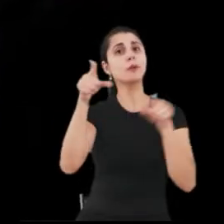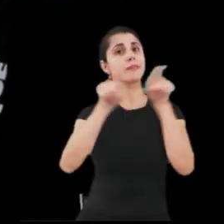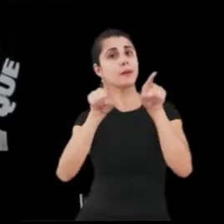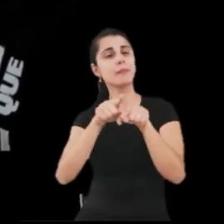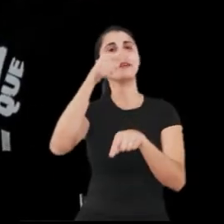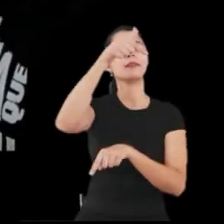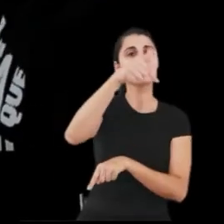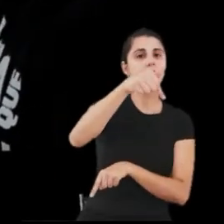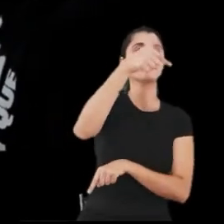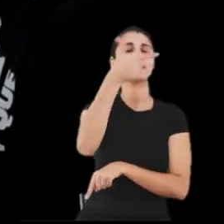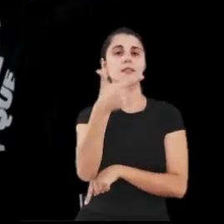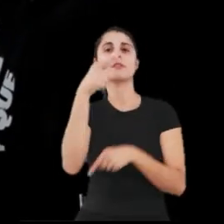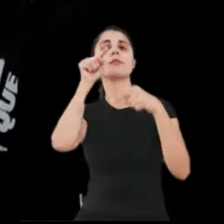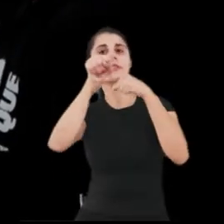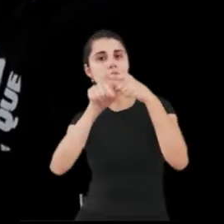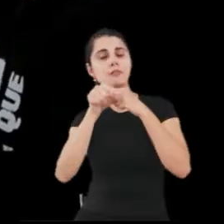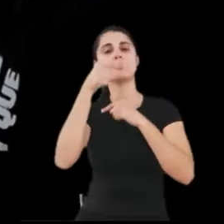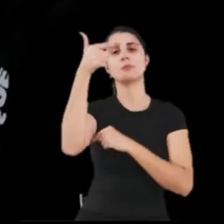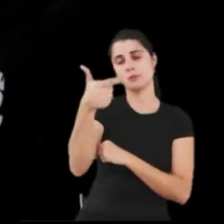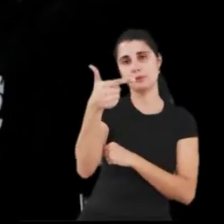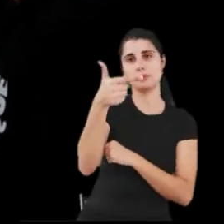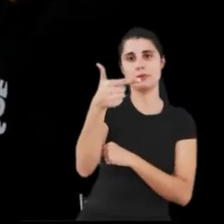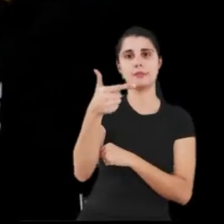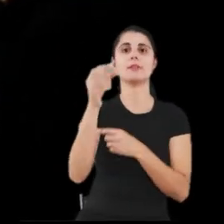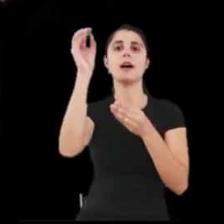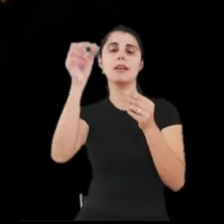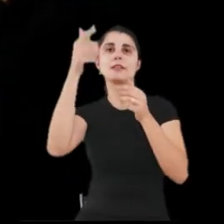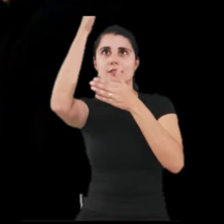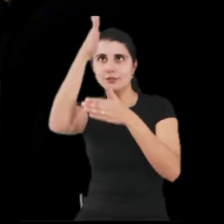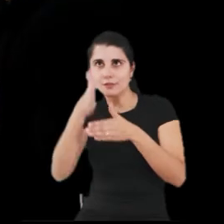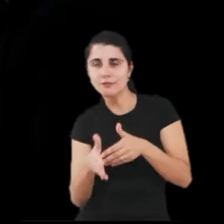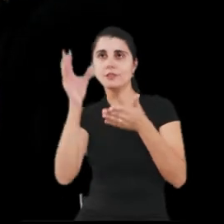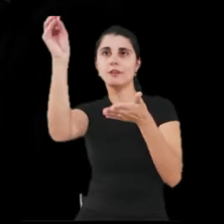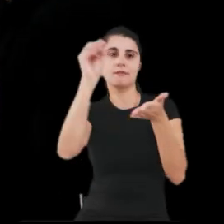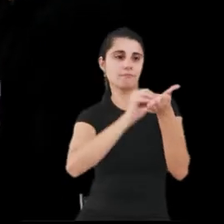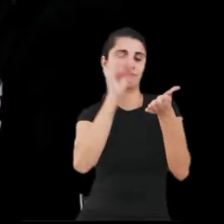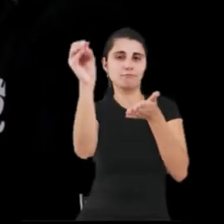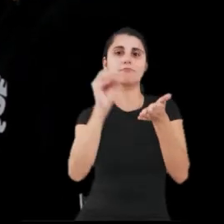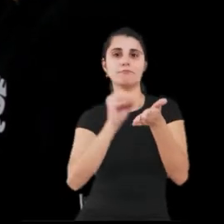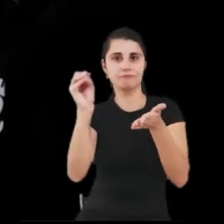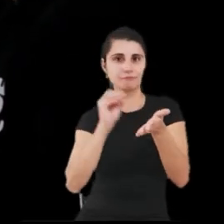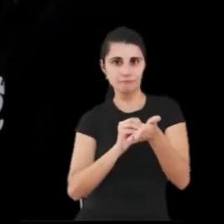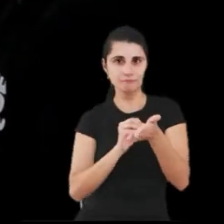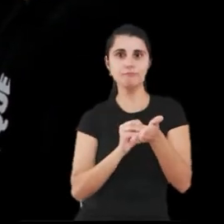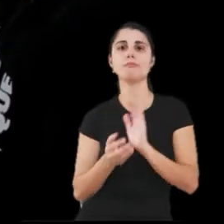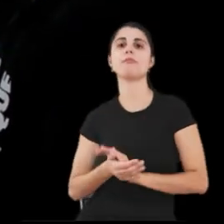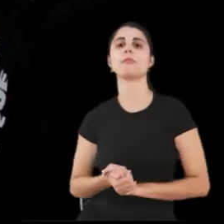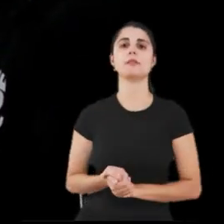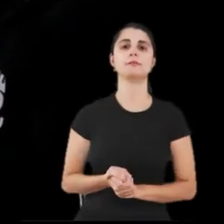36. Novamente por 2. 30 por 2 dá 15. 36 por 2 dá